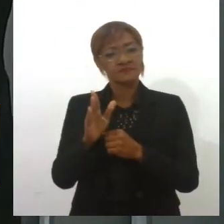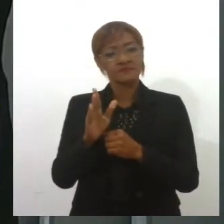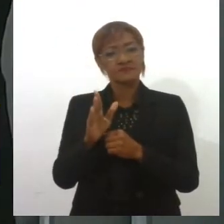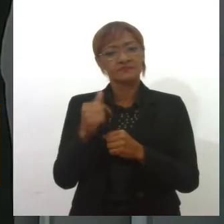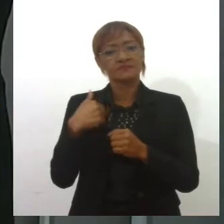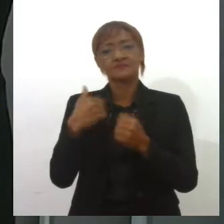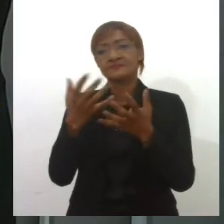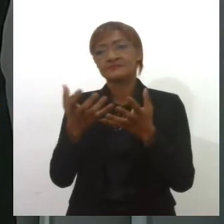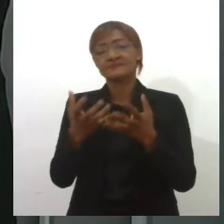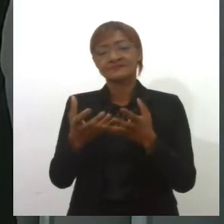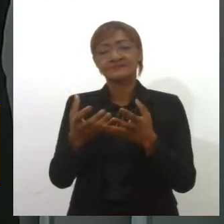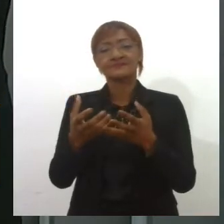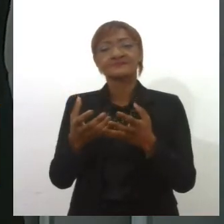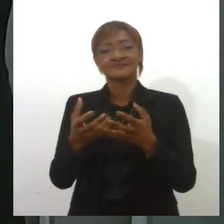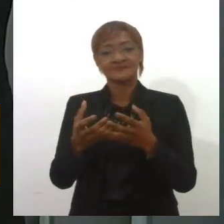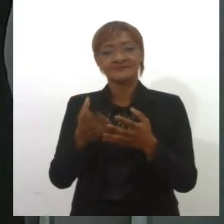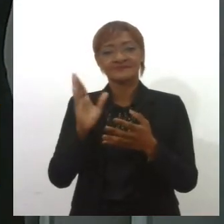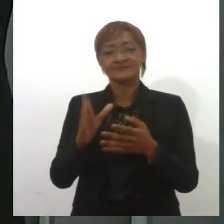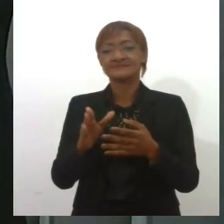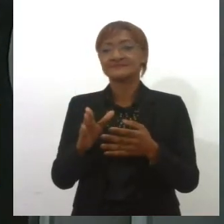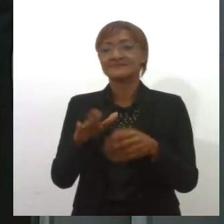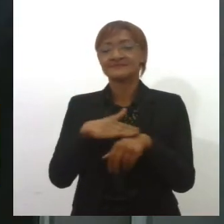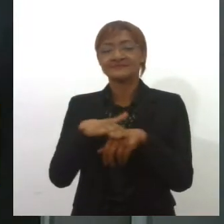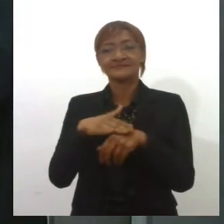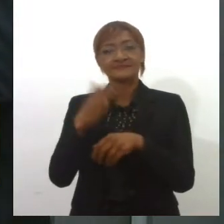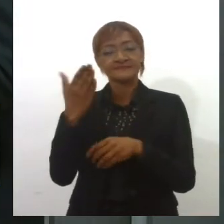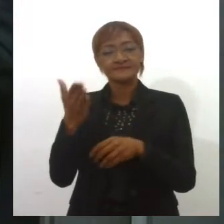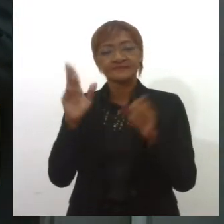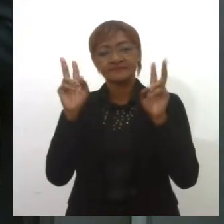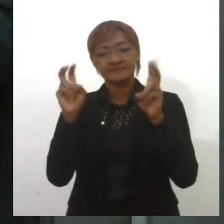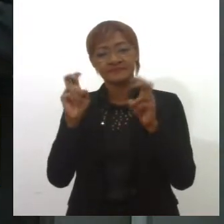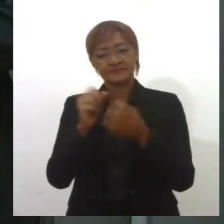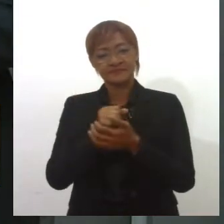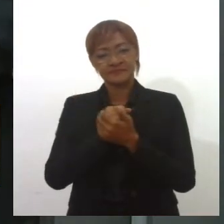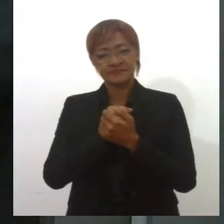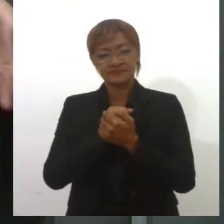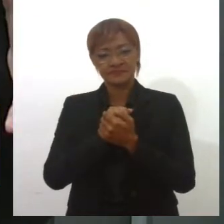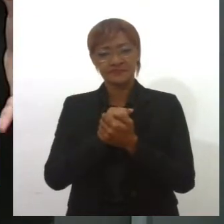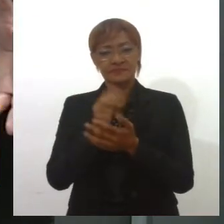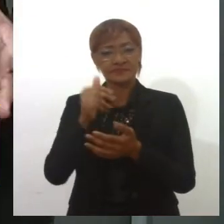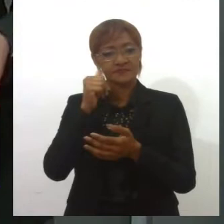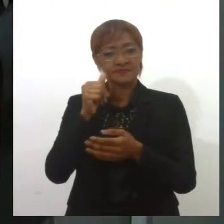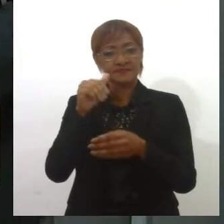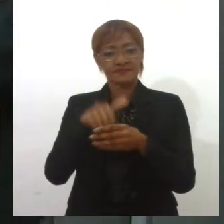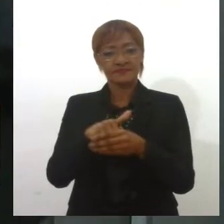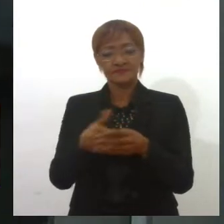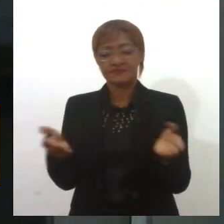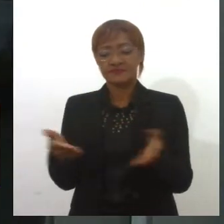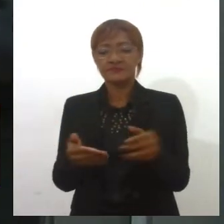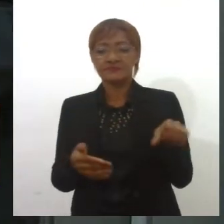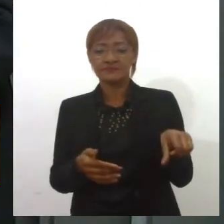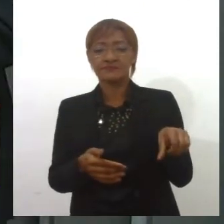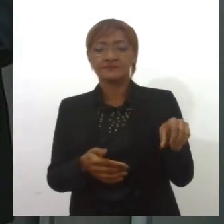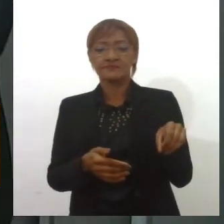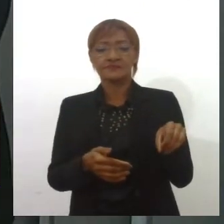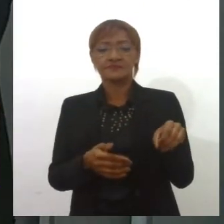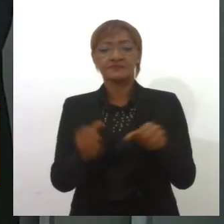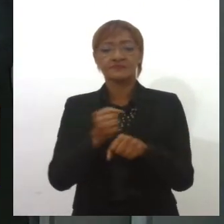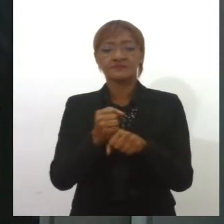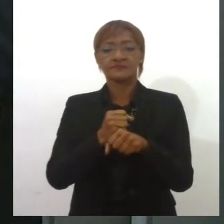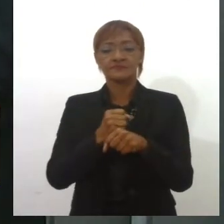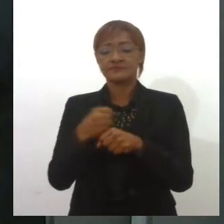aqui mais assunto de sobra para conversar sobre esse tema. Afinal de contas, voto feminino completa 90 anos. De lá para cá, a gente